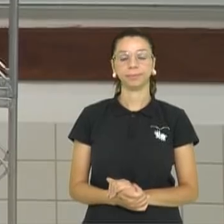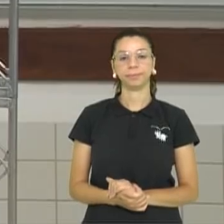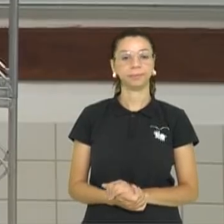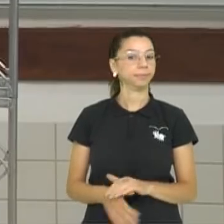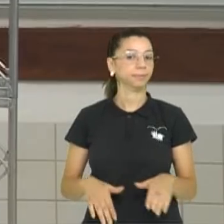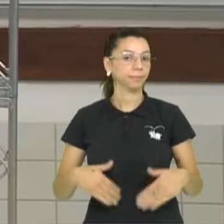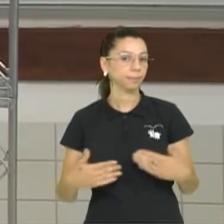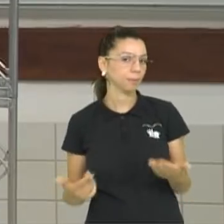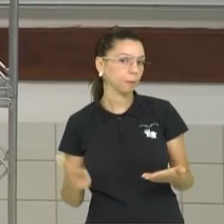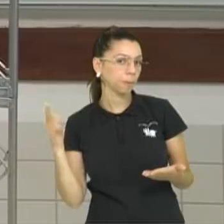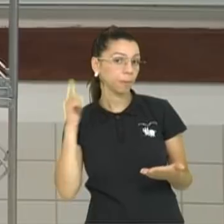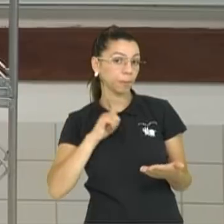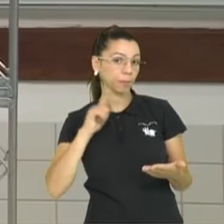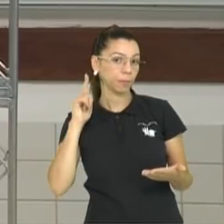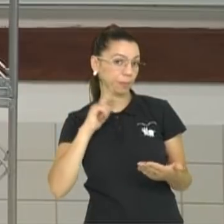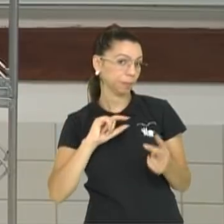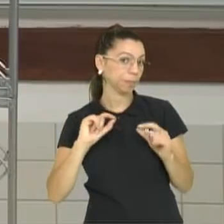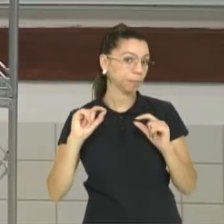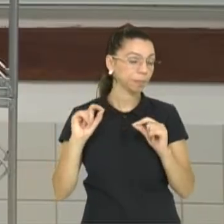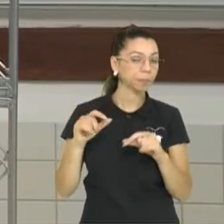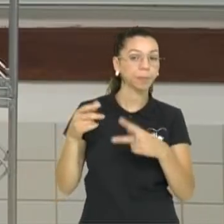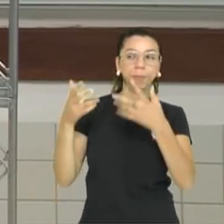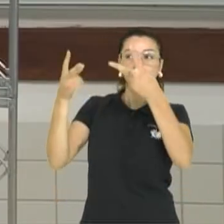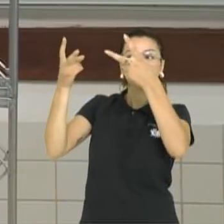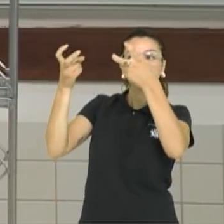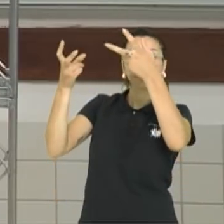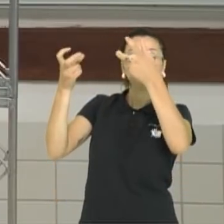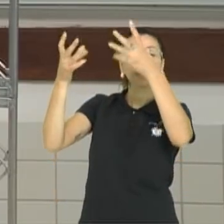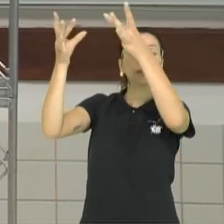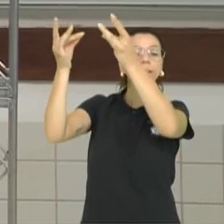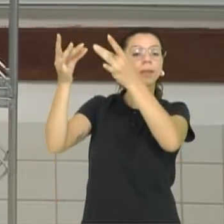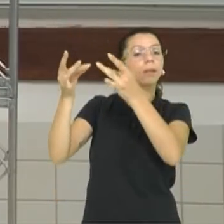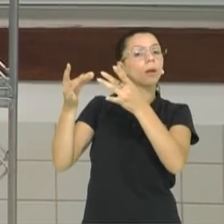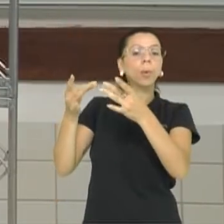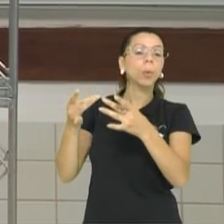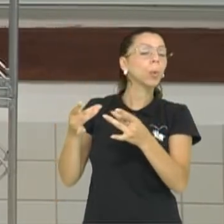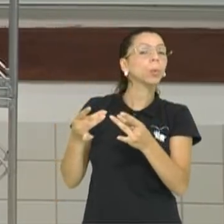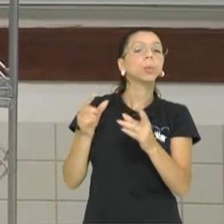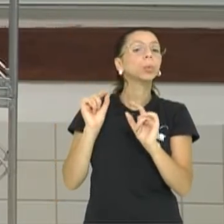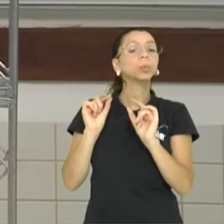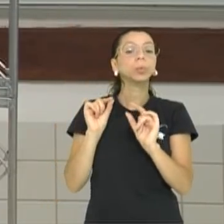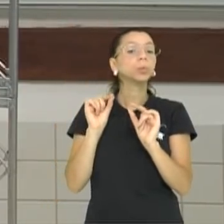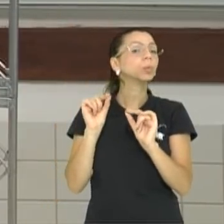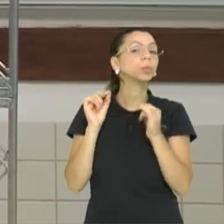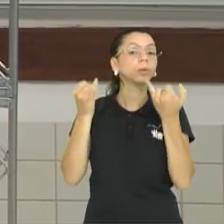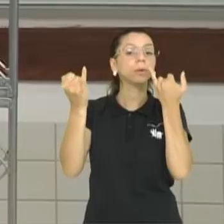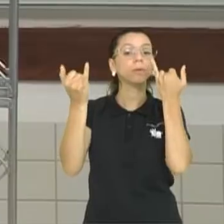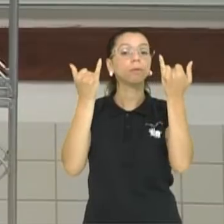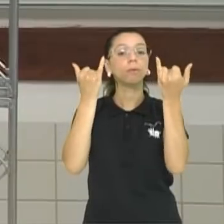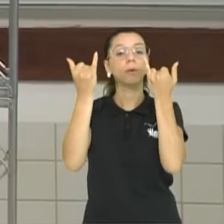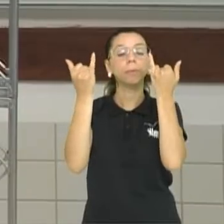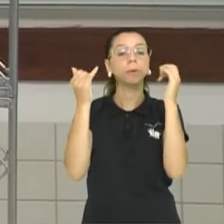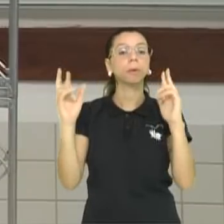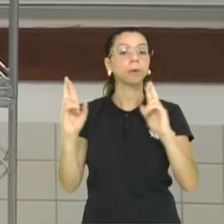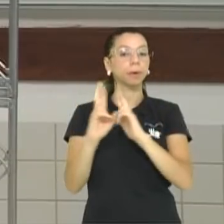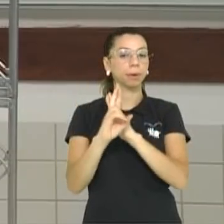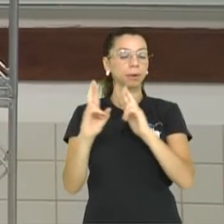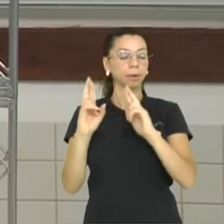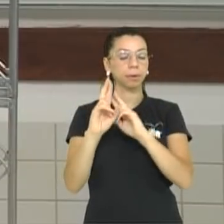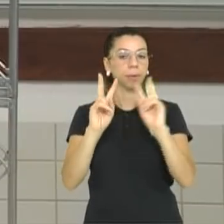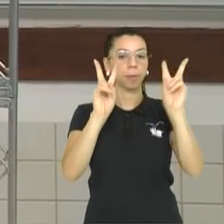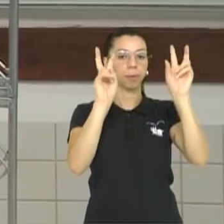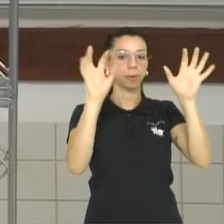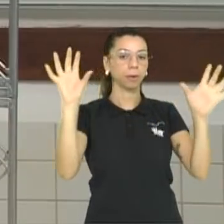E aí, conseguiu, observou a imagem? O que você retirou de informações que estão relacionadas com o nosso tema de